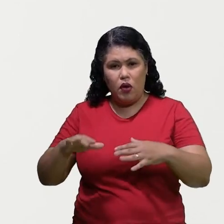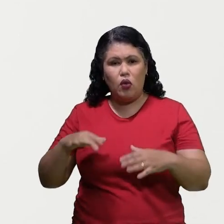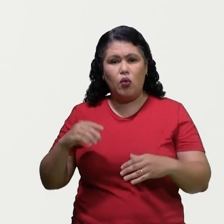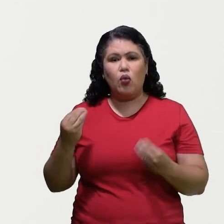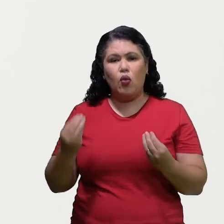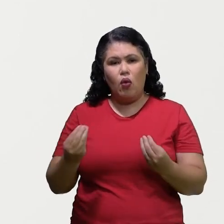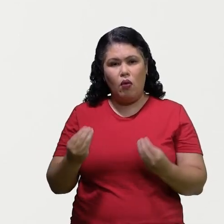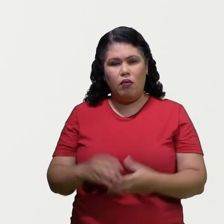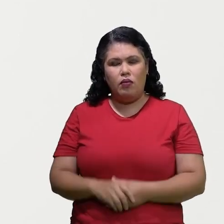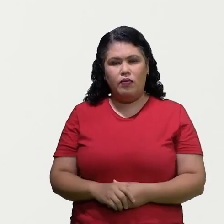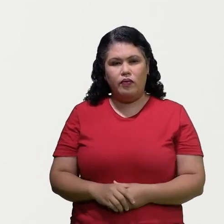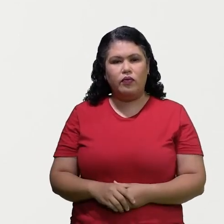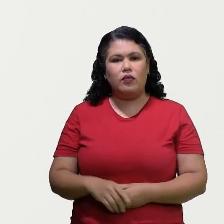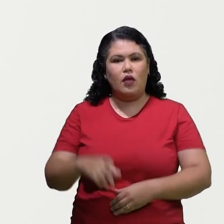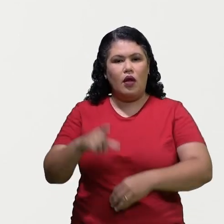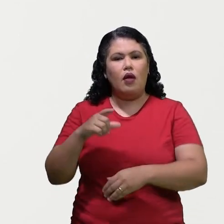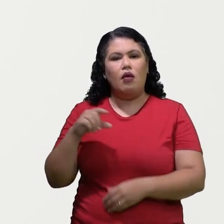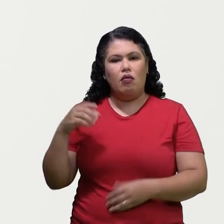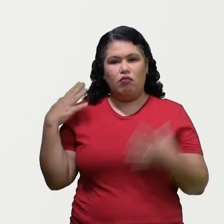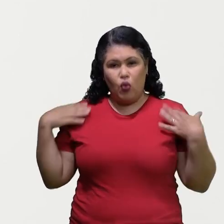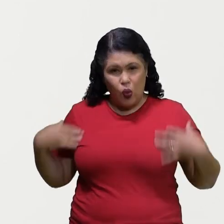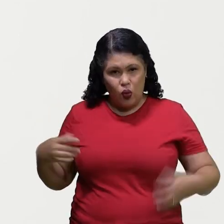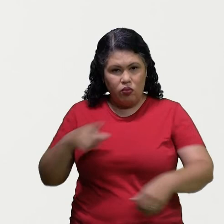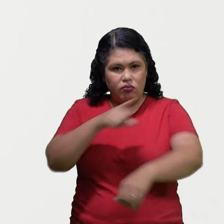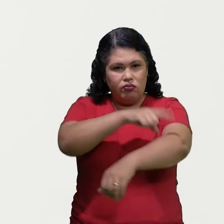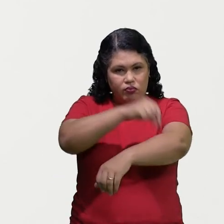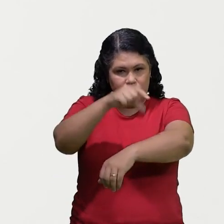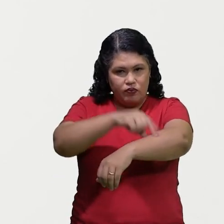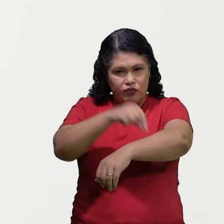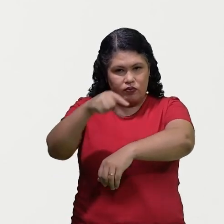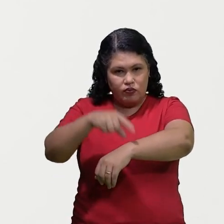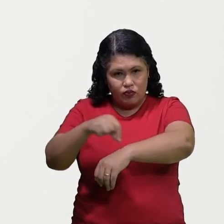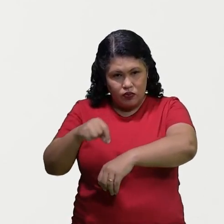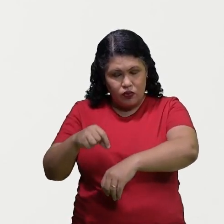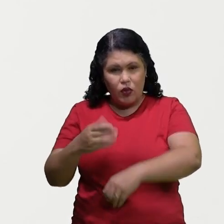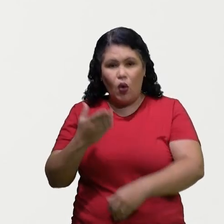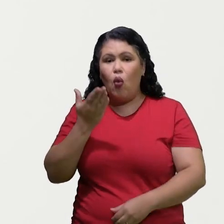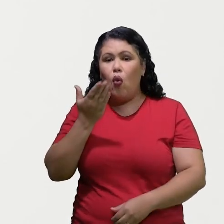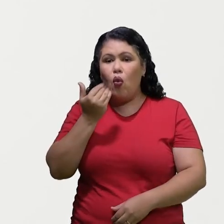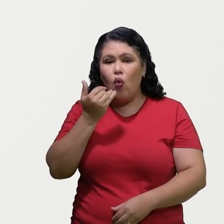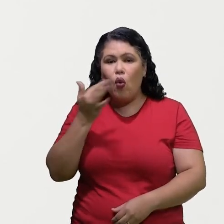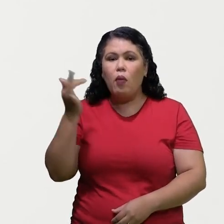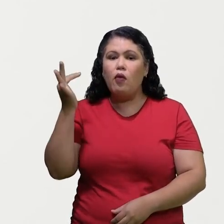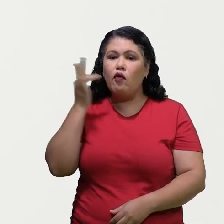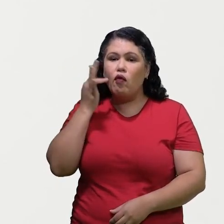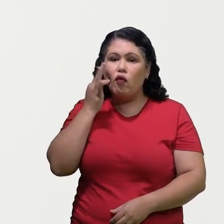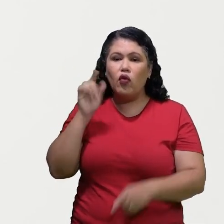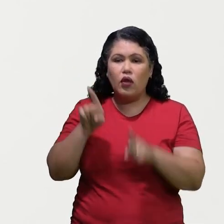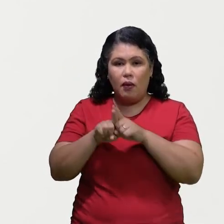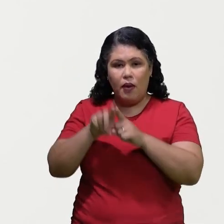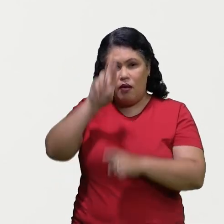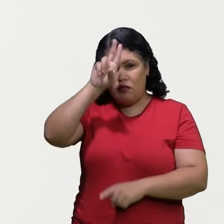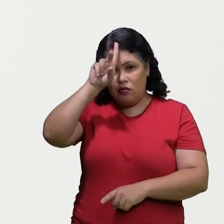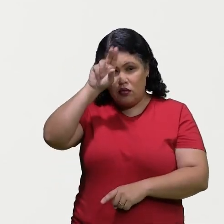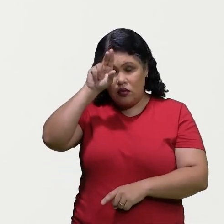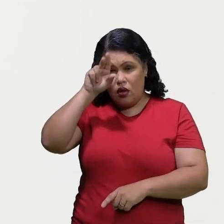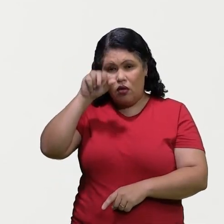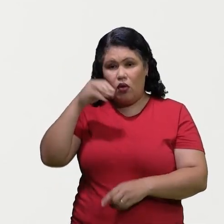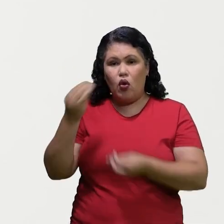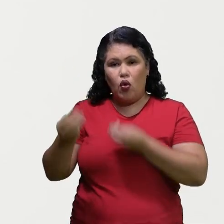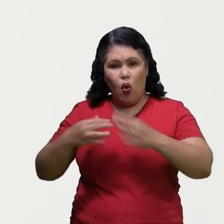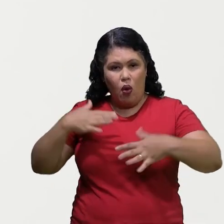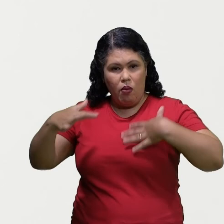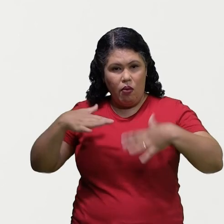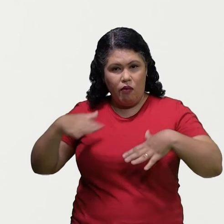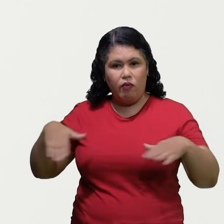acertaram. Penas no revestimento, frutas e insetos, pássaros se alimentam disso. E o deslocamento, o voo,